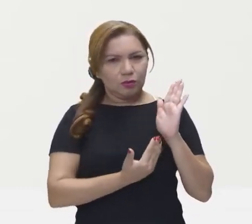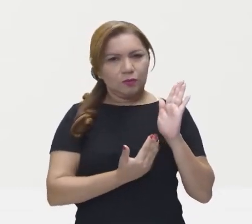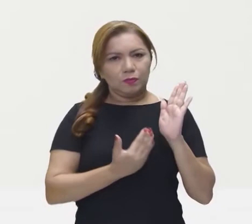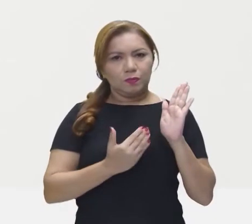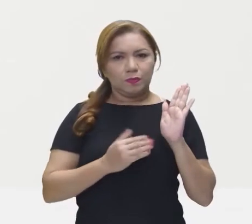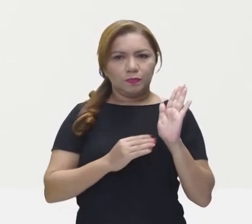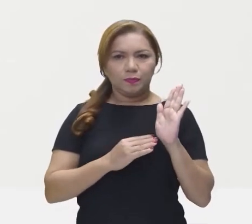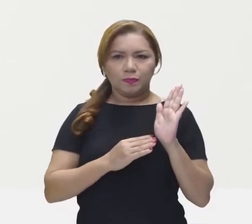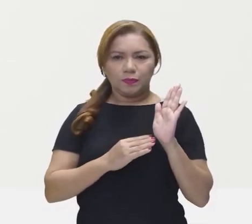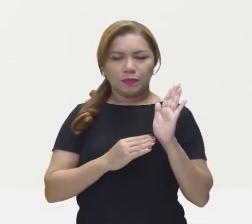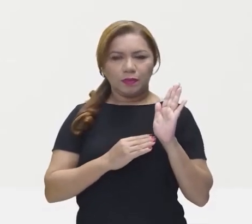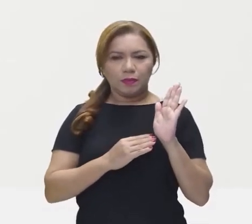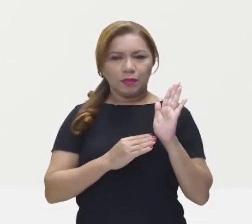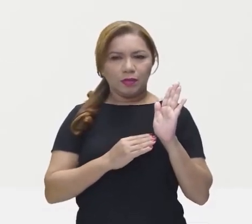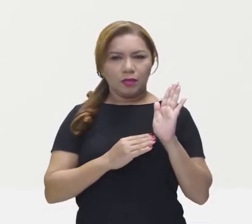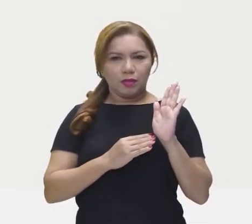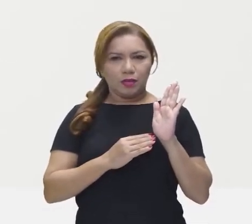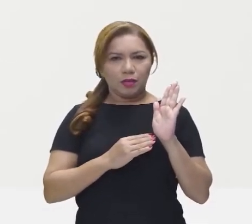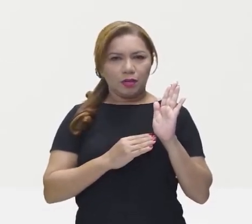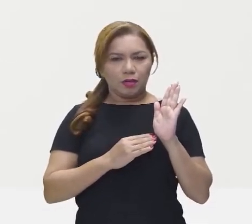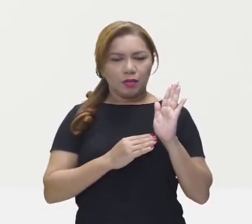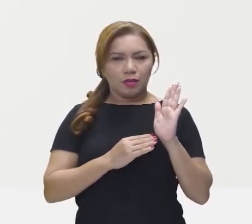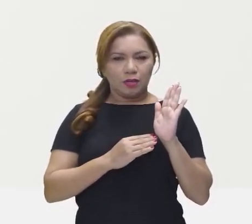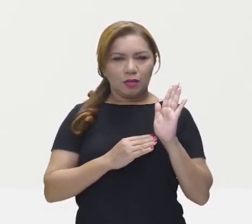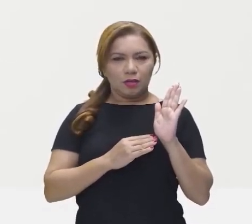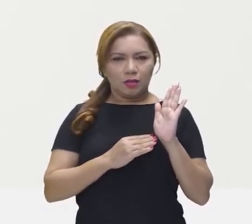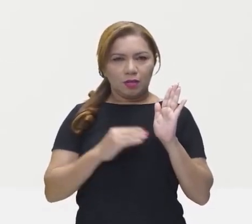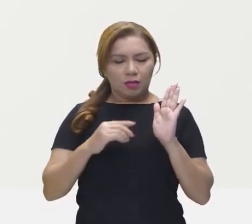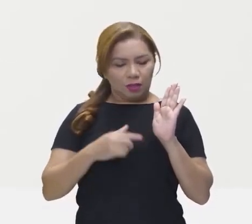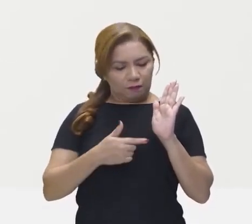tenho 25 aqui também.